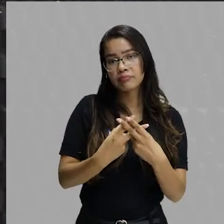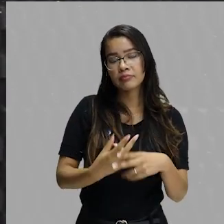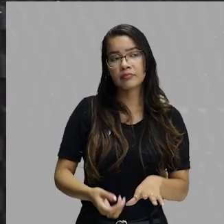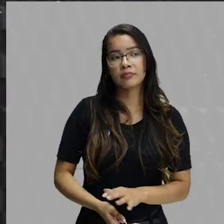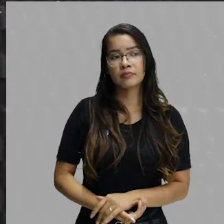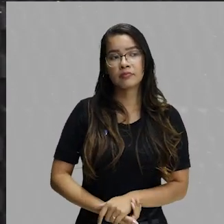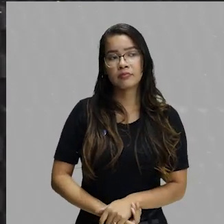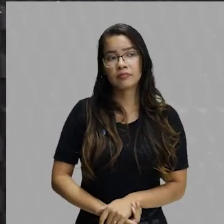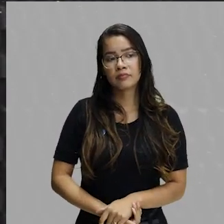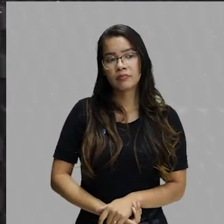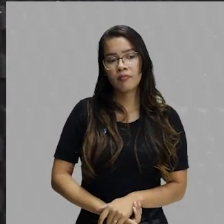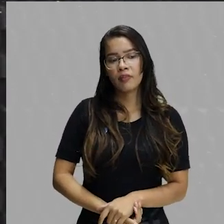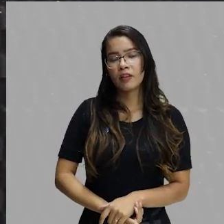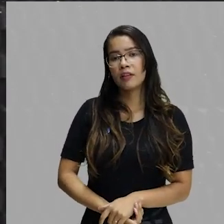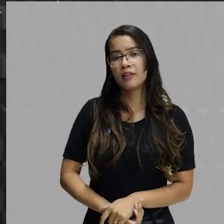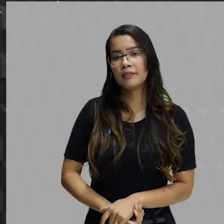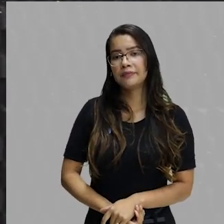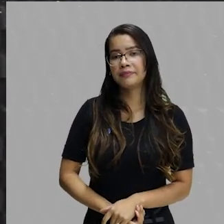Bíblia do nazismo.